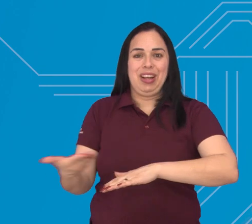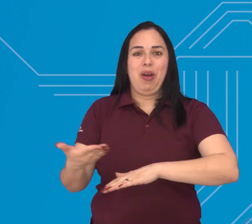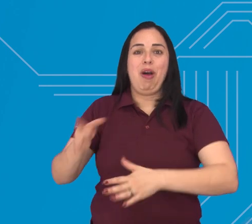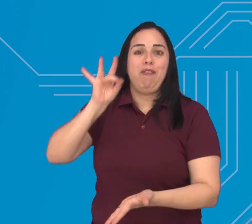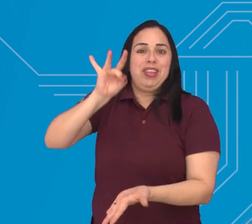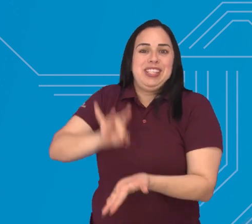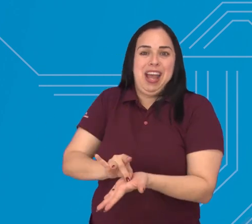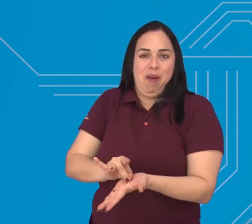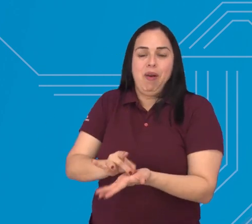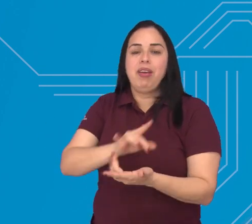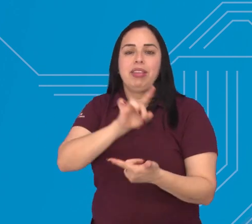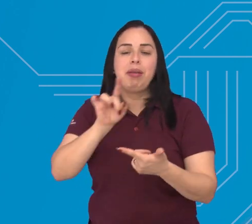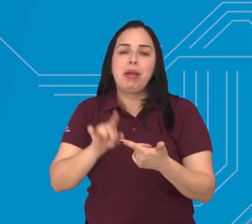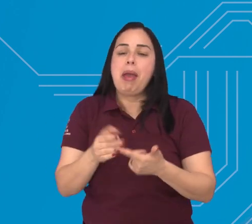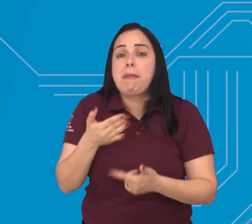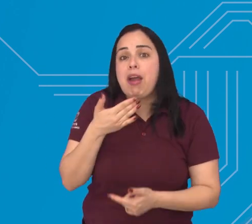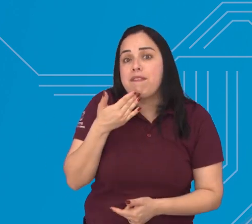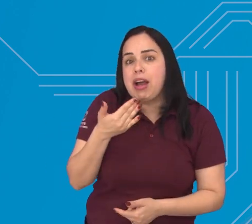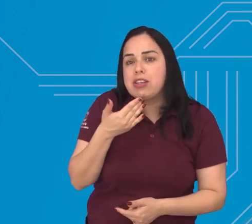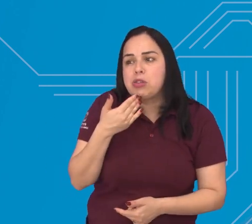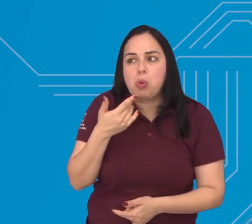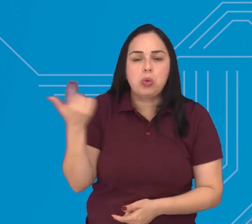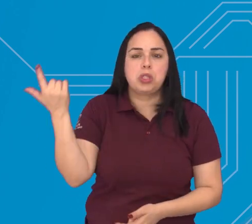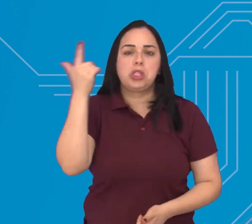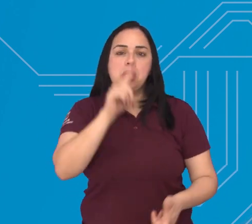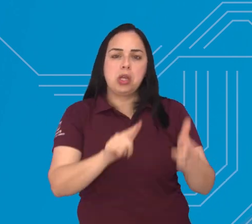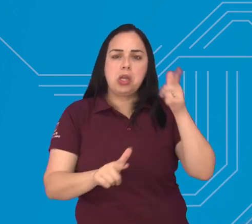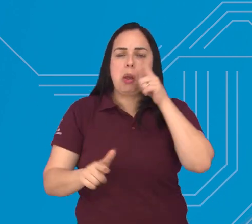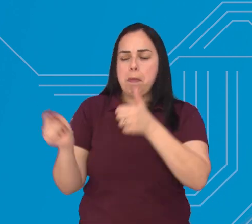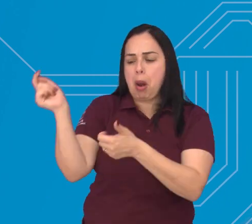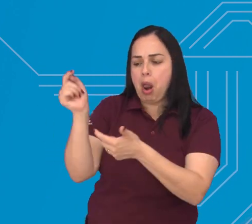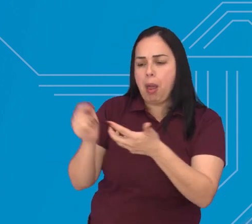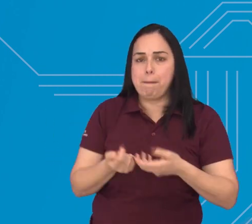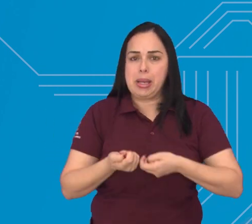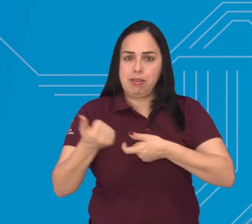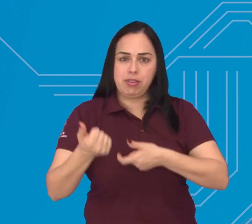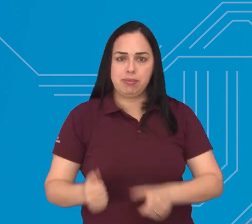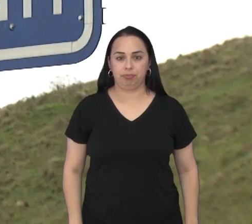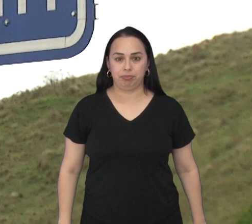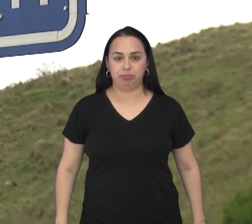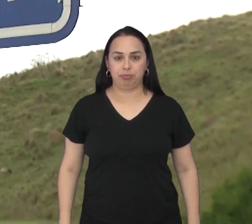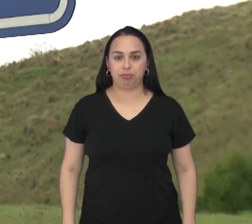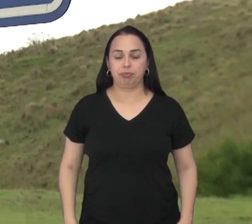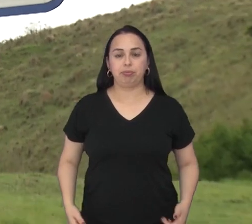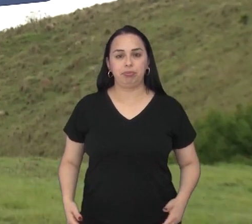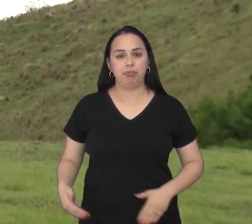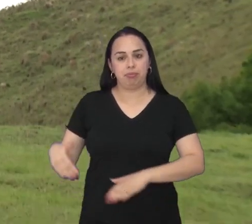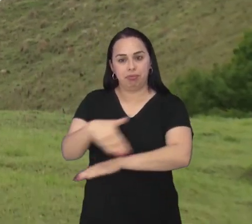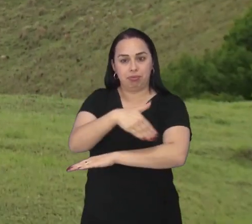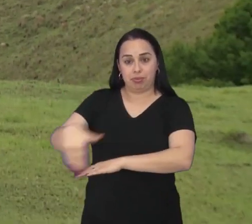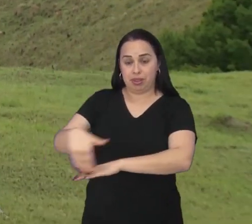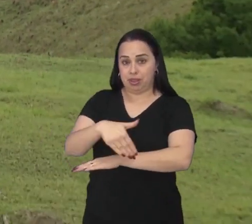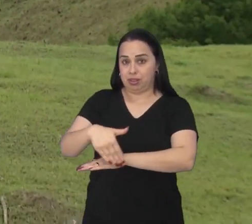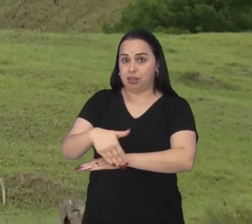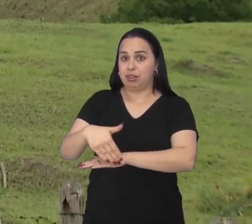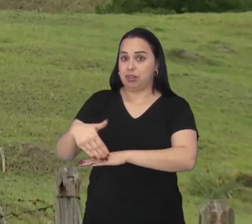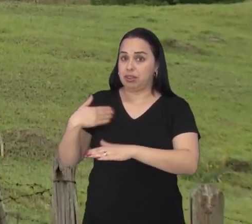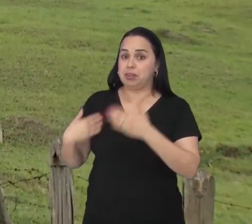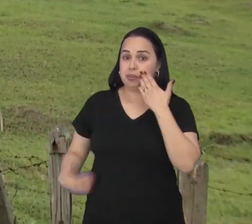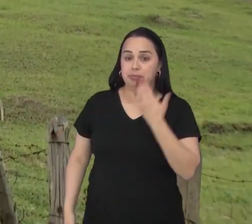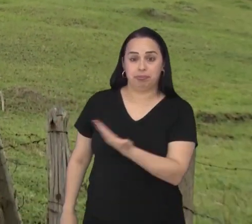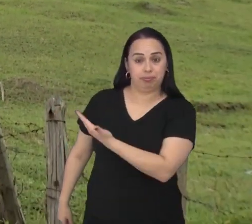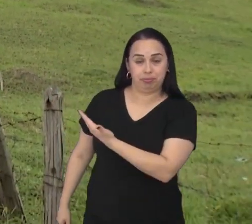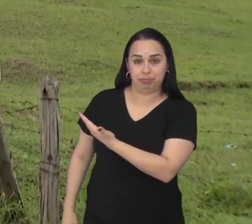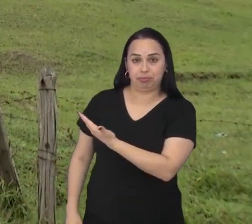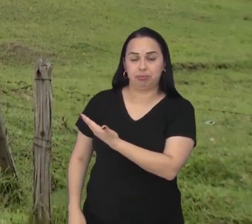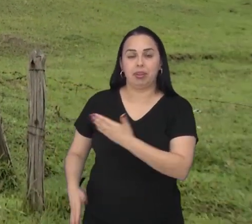mora nessas áreas e assim fica mais fácil ter acesso a uma série de serviços. A Estrada Municipal do Jaguari preserva